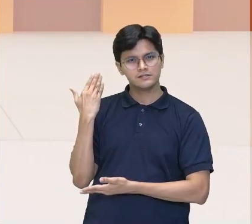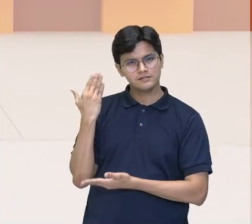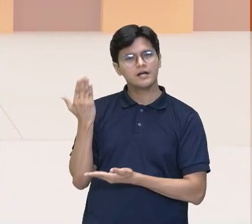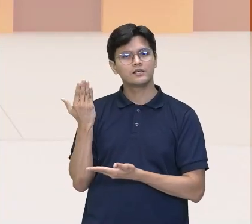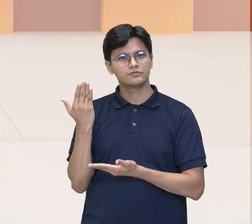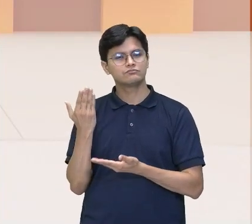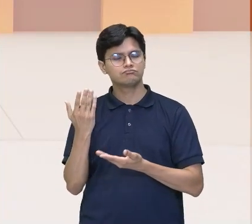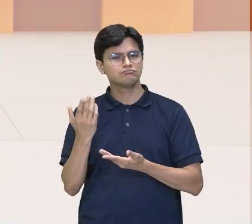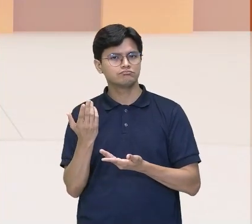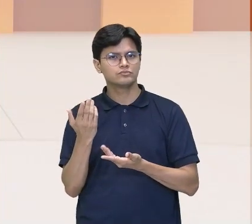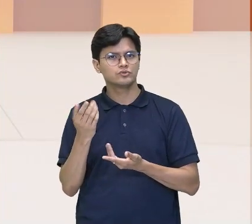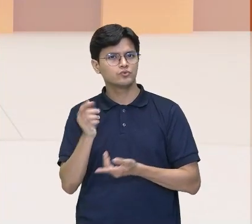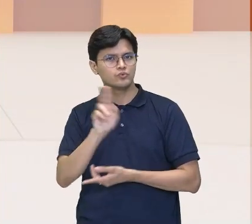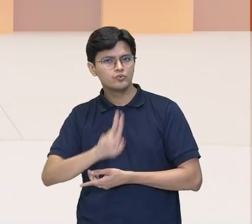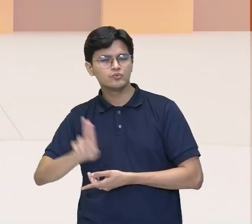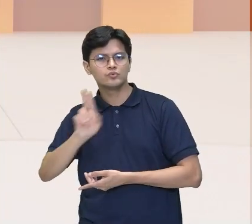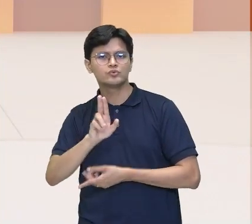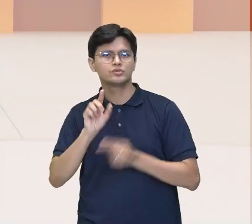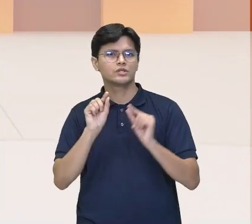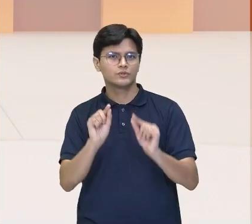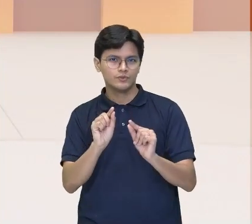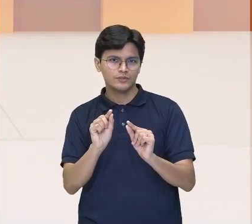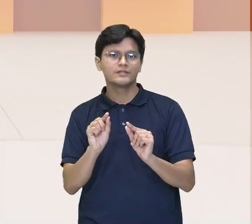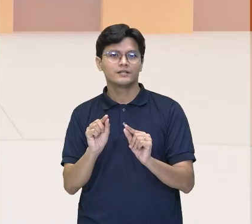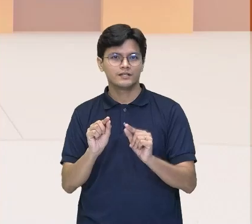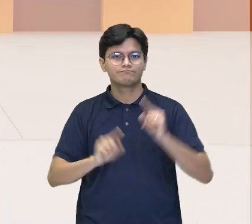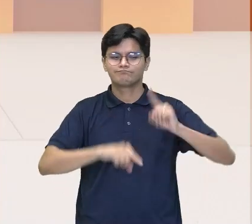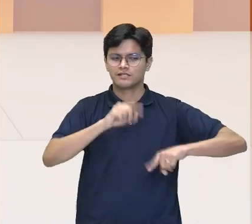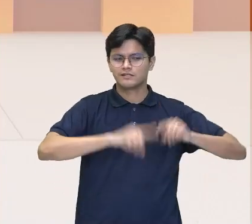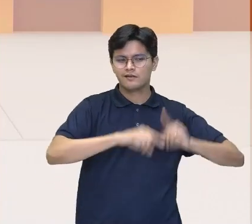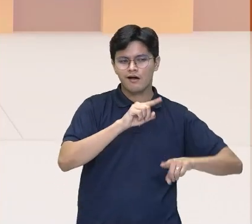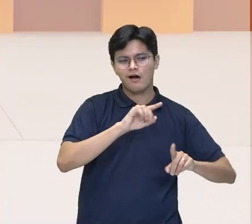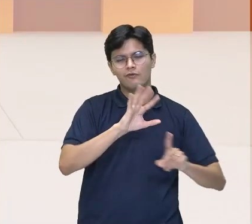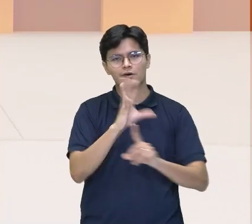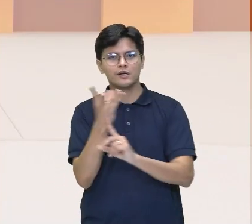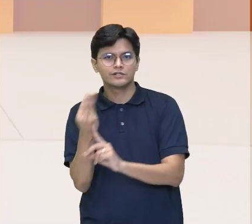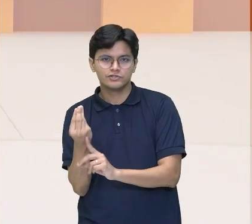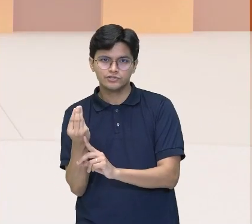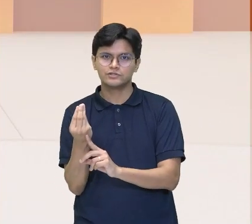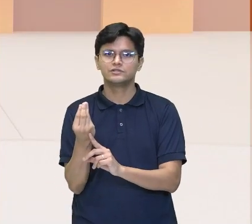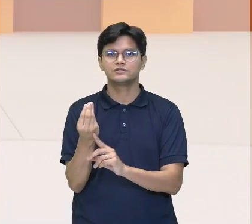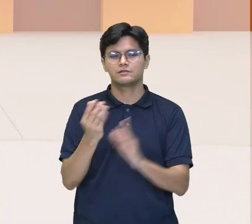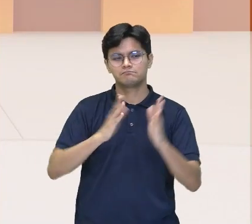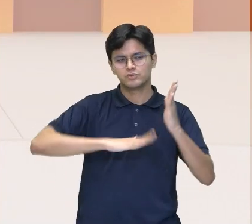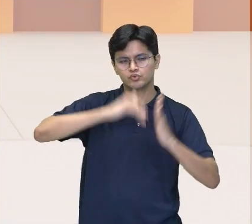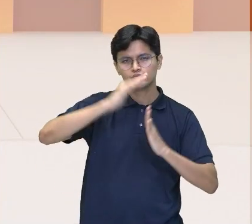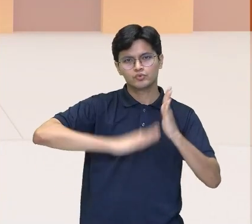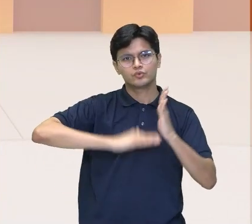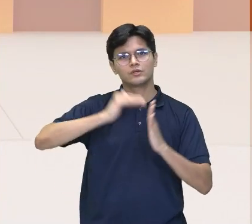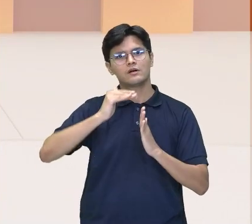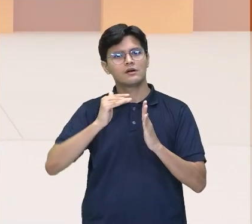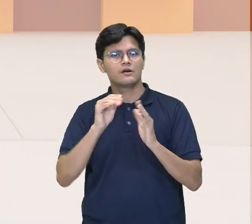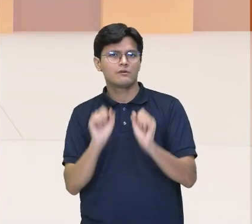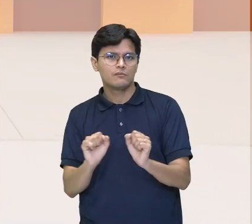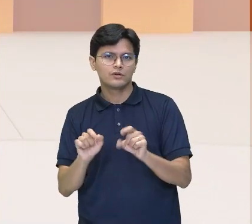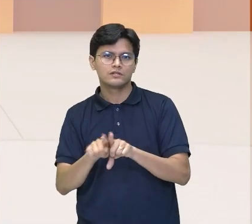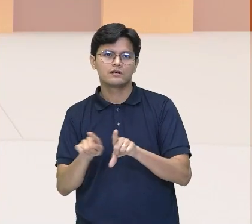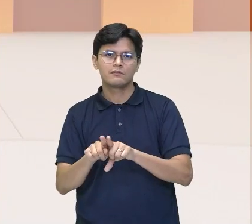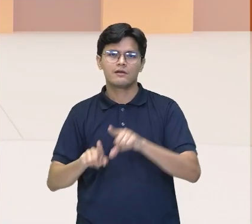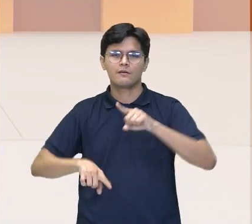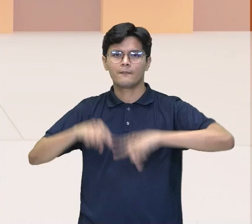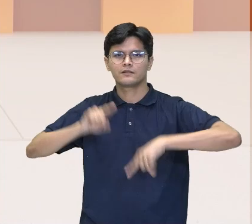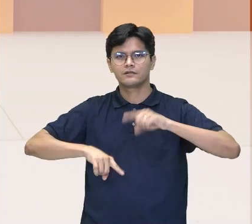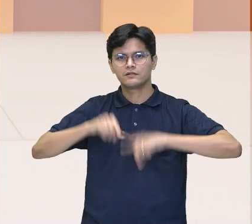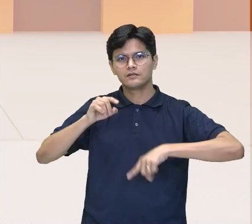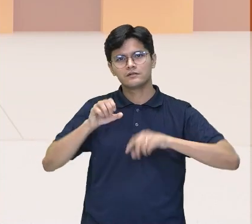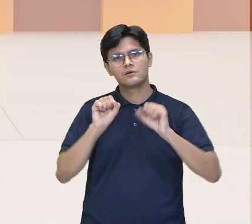retratado através dessas construções artísticas, que pode ser uma pintura, né? Pode ser um material, pode